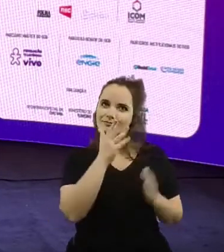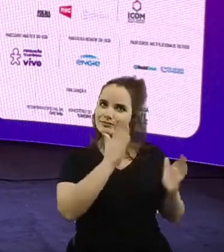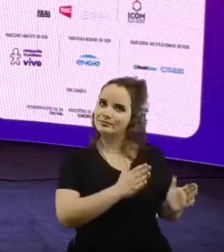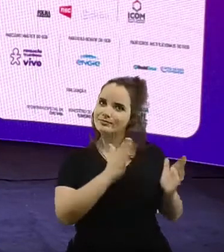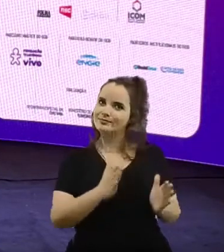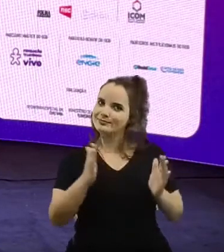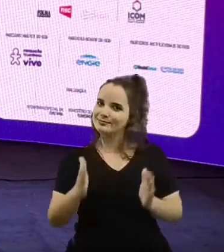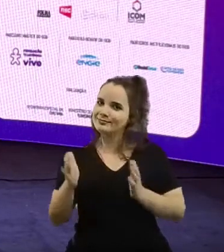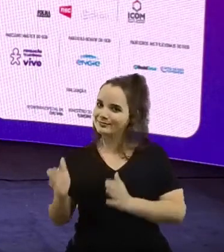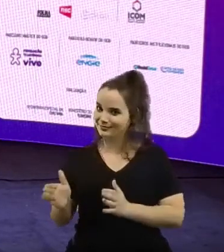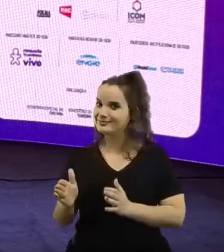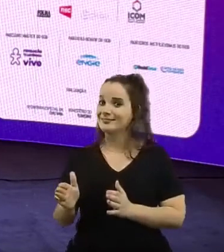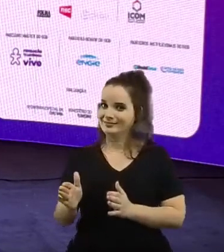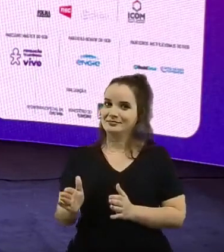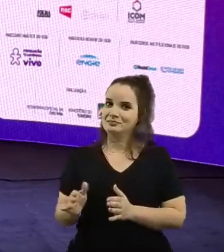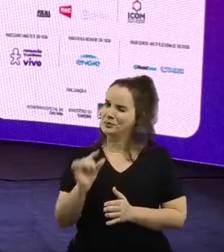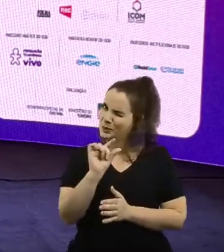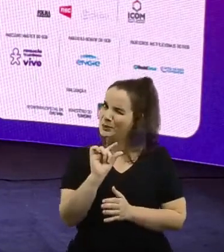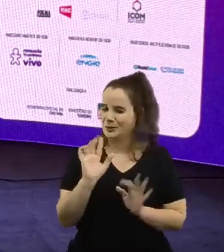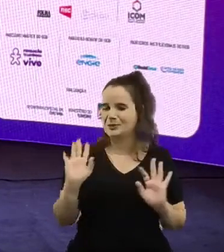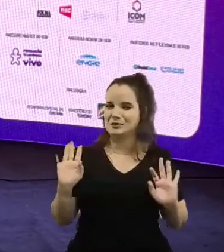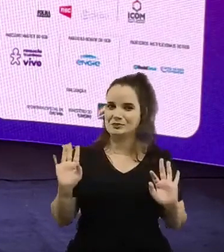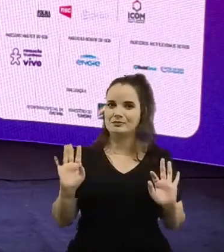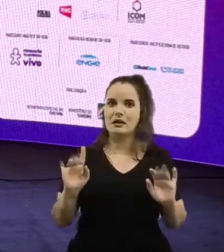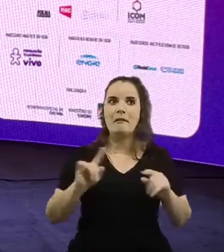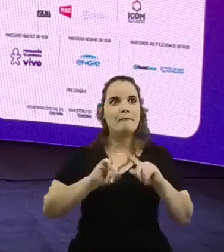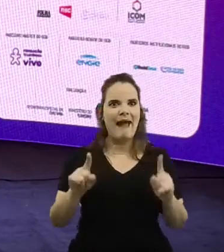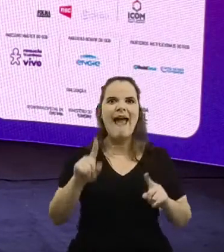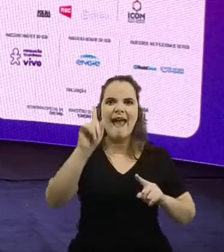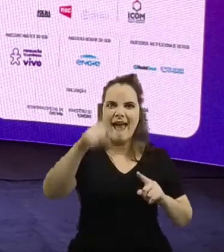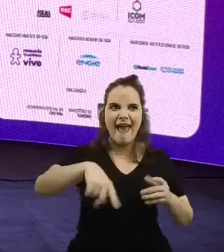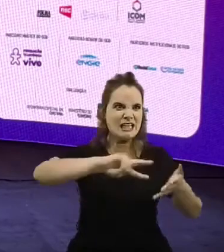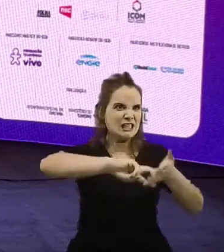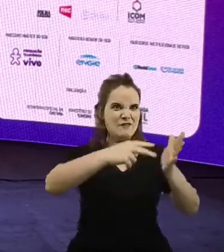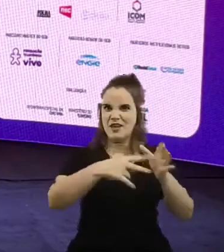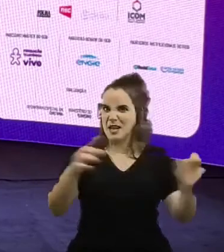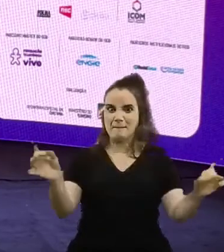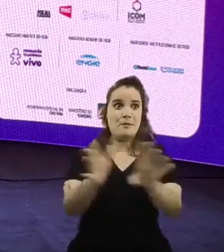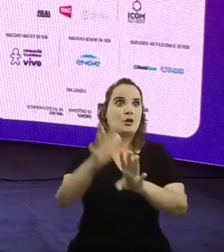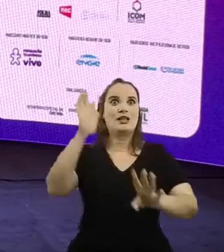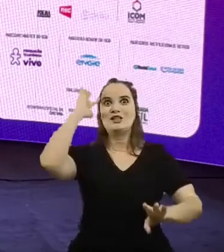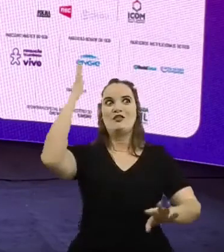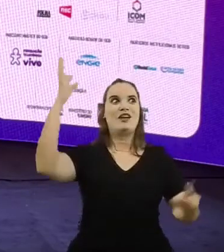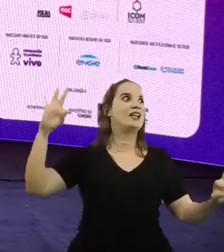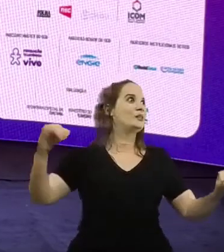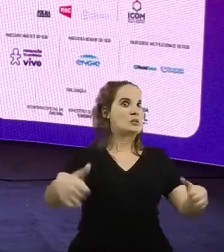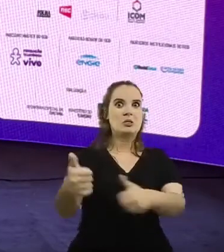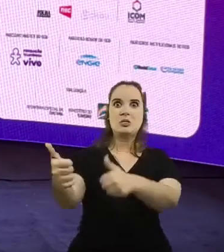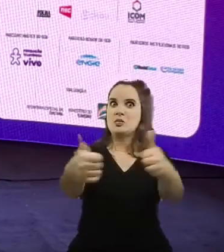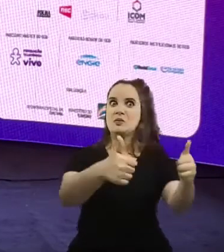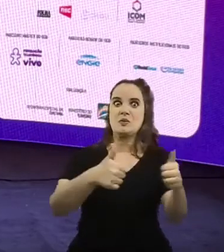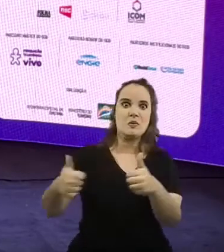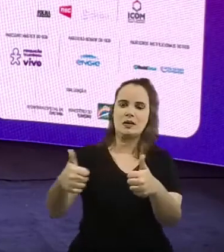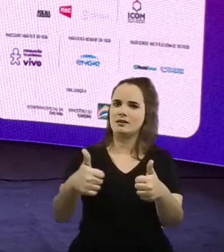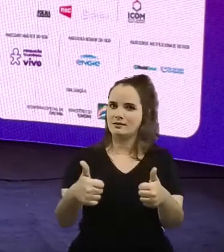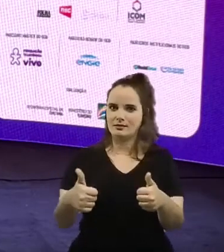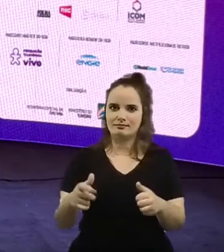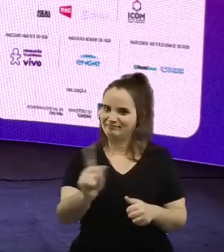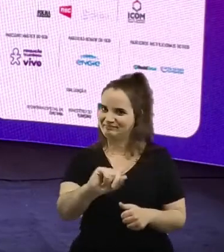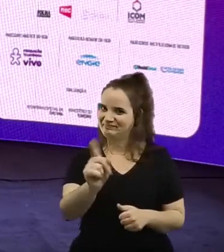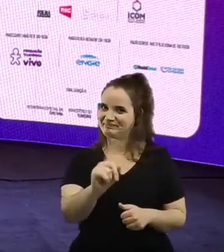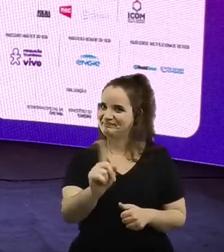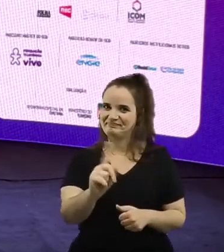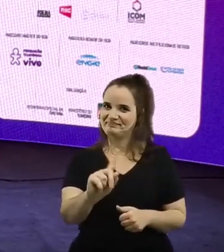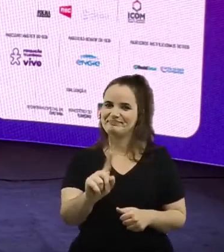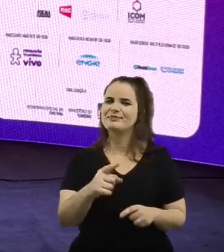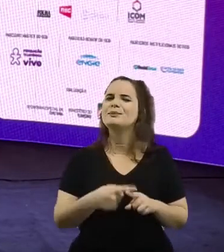não significa que todos os problemas estão resolvidos por conta dessa nova lei. Por que eu digo isso? Porque quando a gente